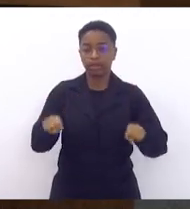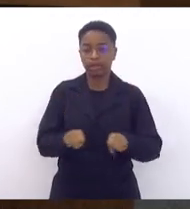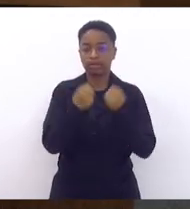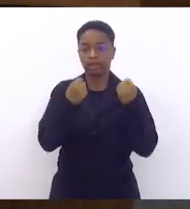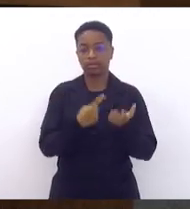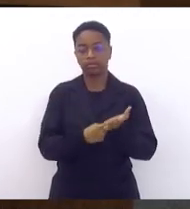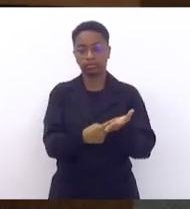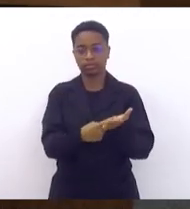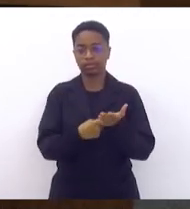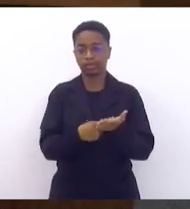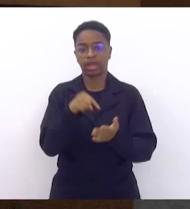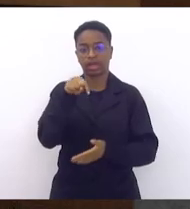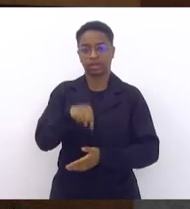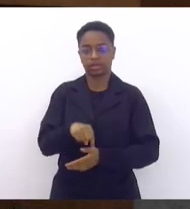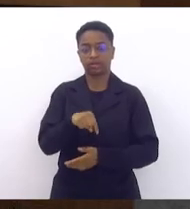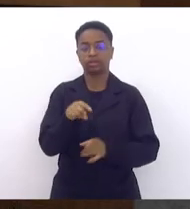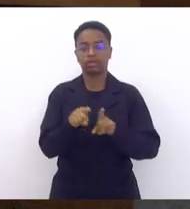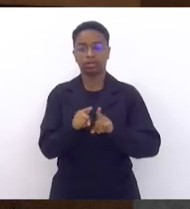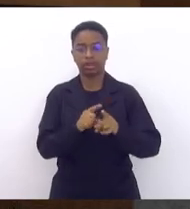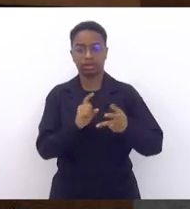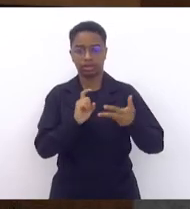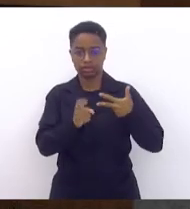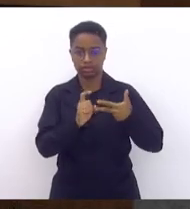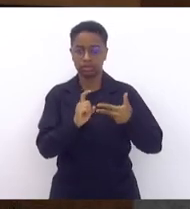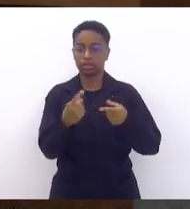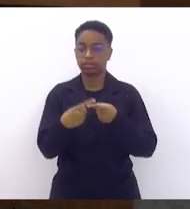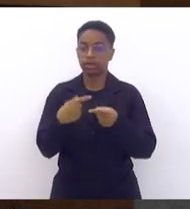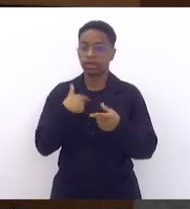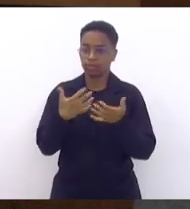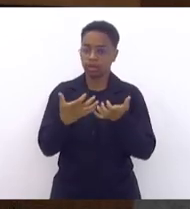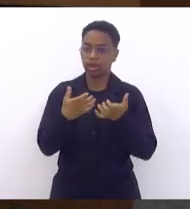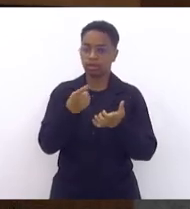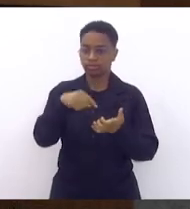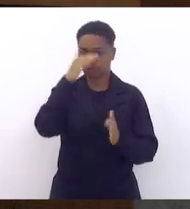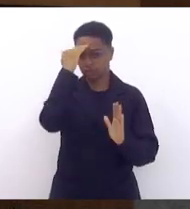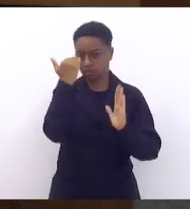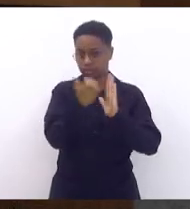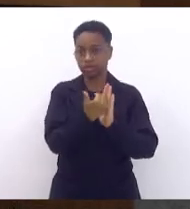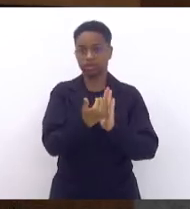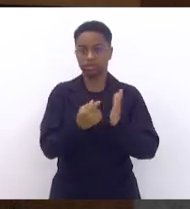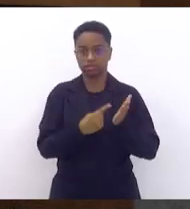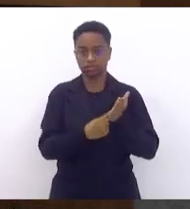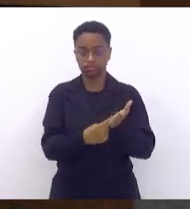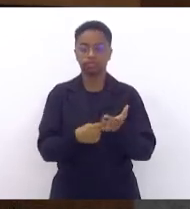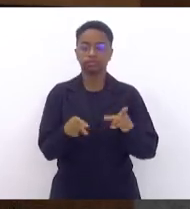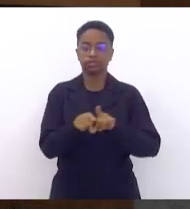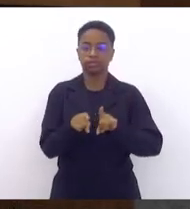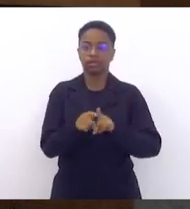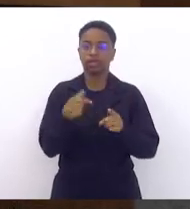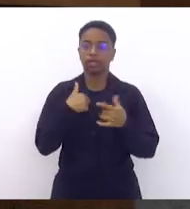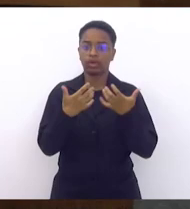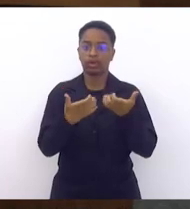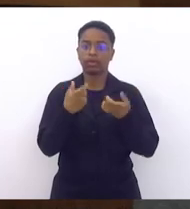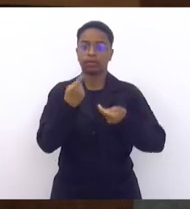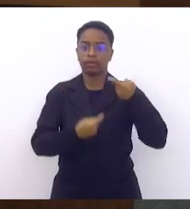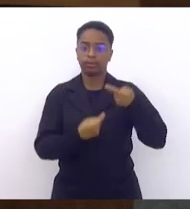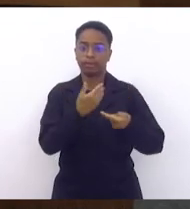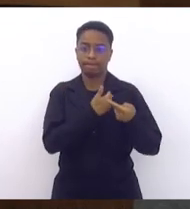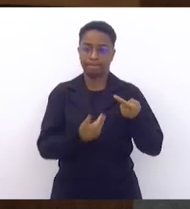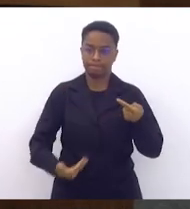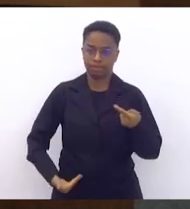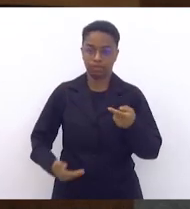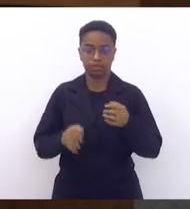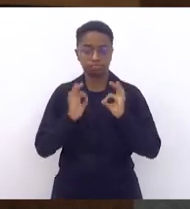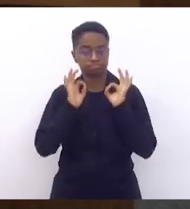parlamento e o Poder Executivo. Eu quero cobrar o cumprimento do acordo, porque eu quero que uma política pública